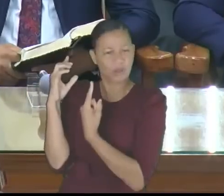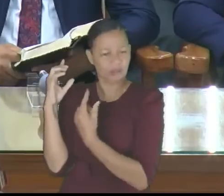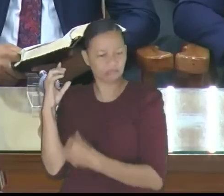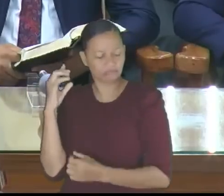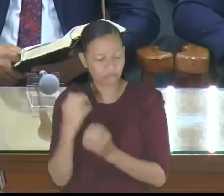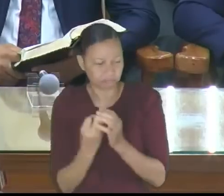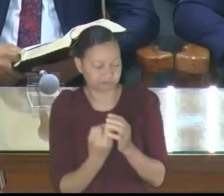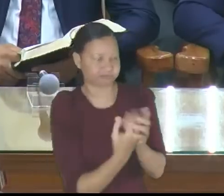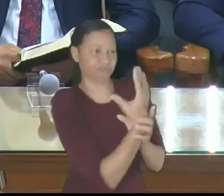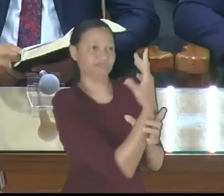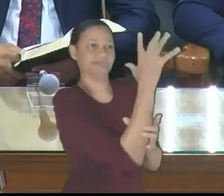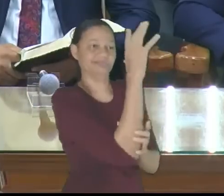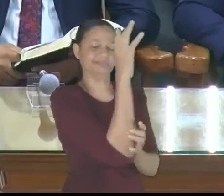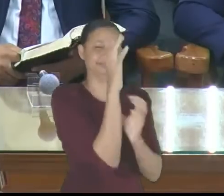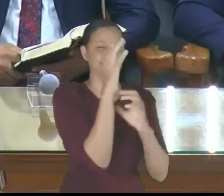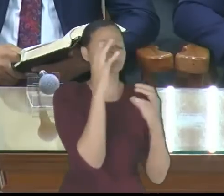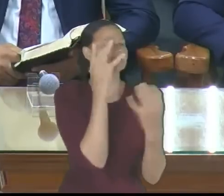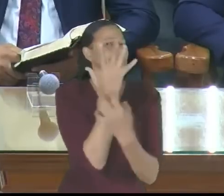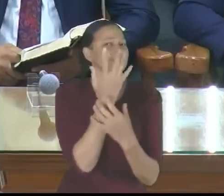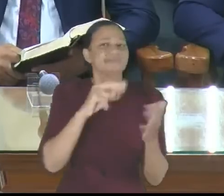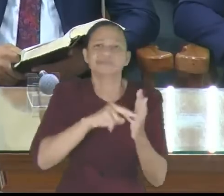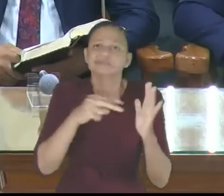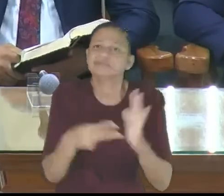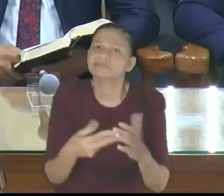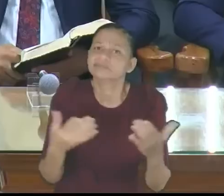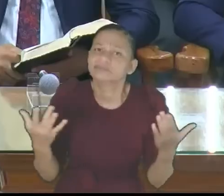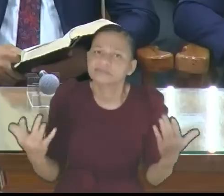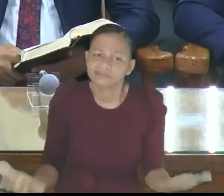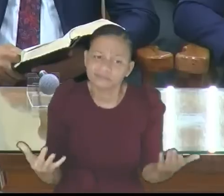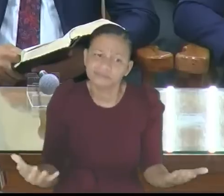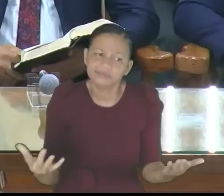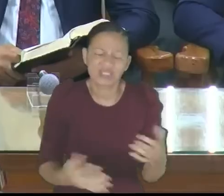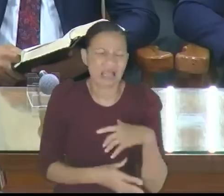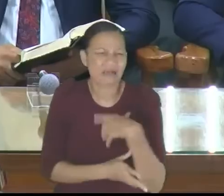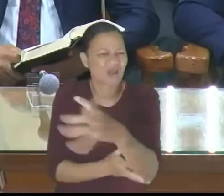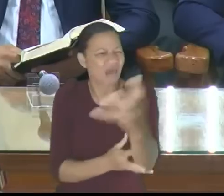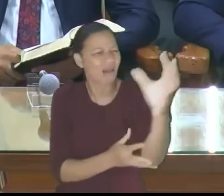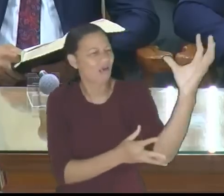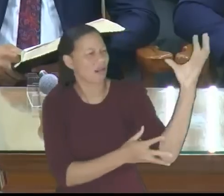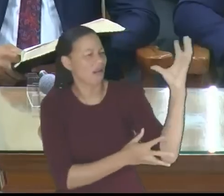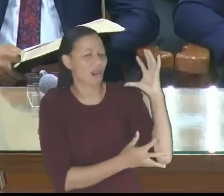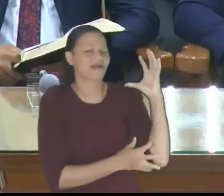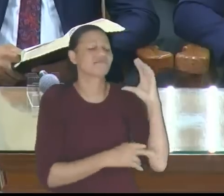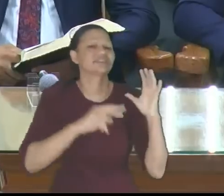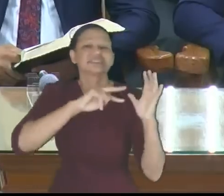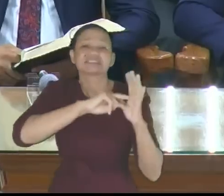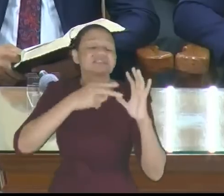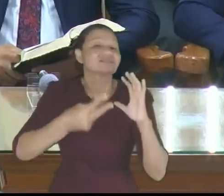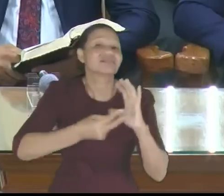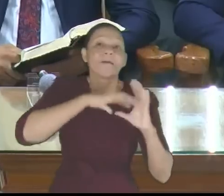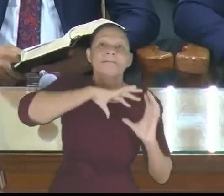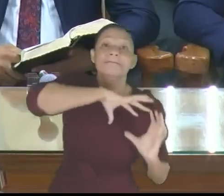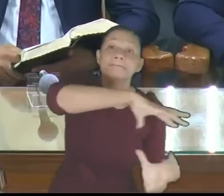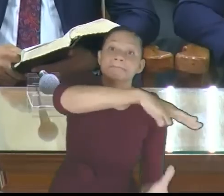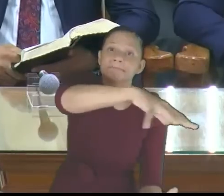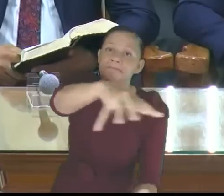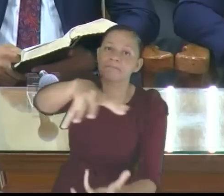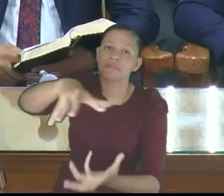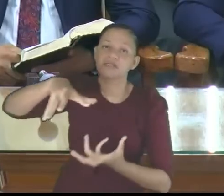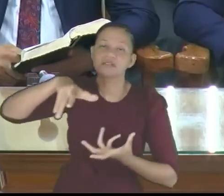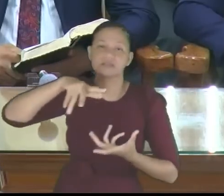uma macieira. O que é que significa isso? O bosque selvagem é o mundo, o bosque grotesco